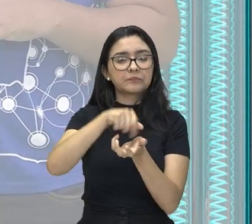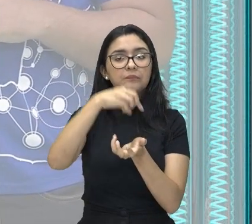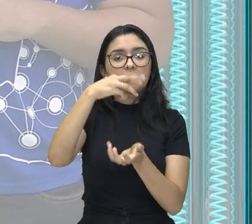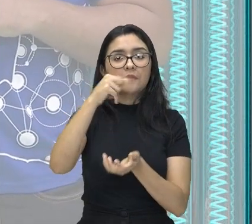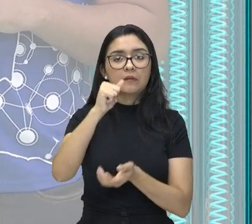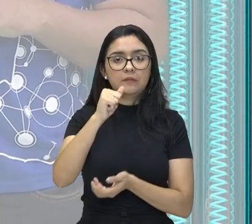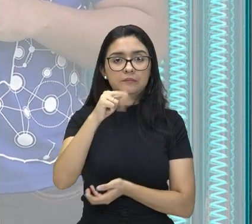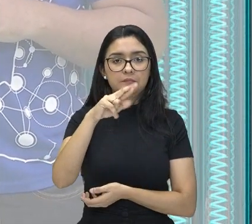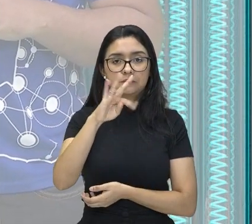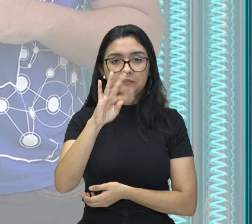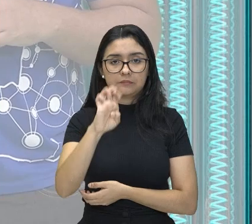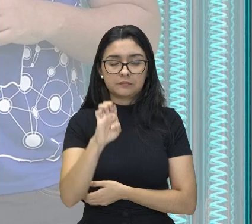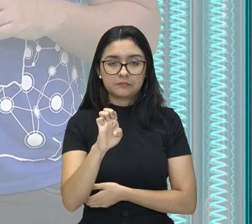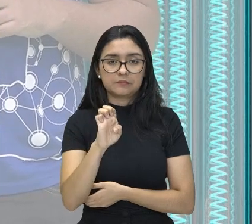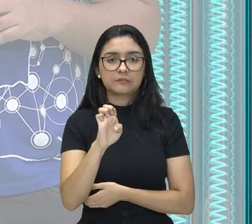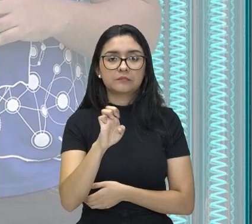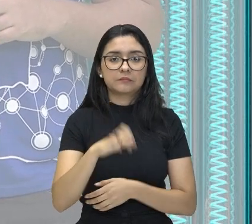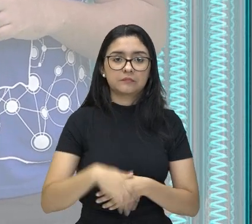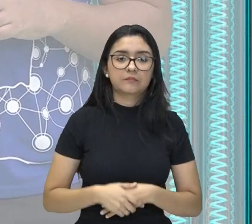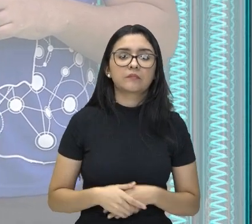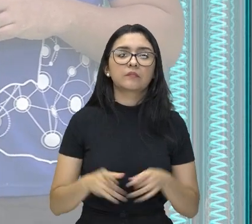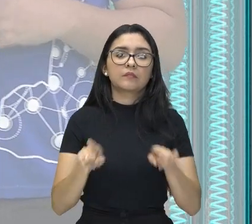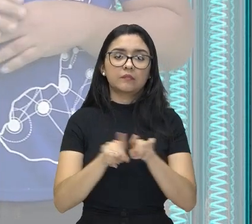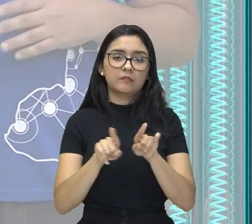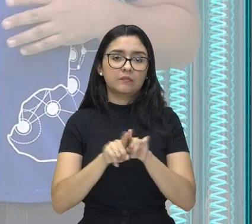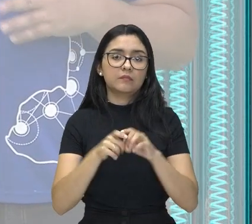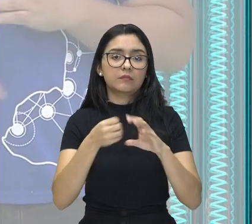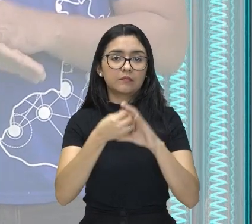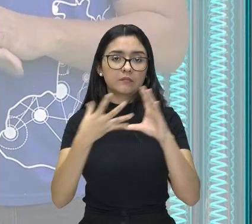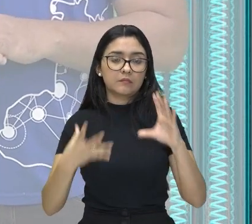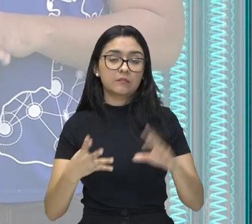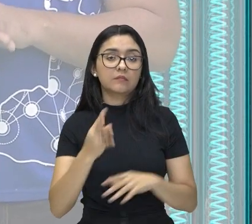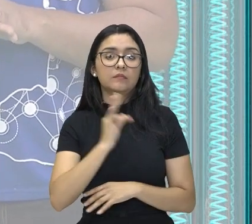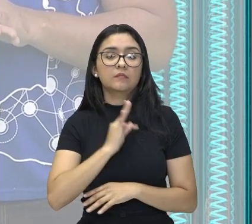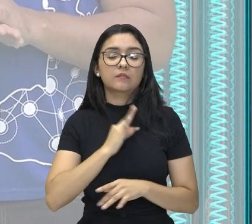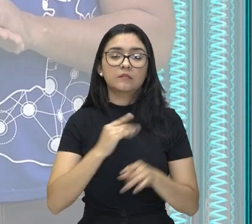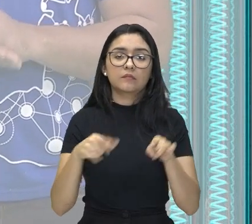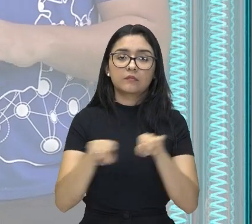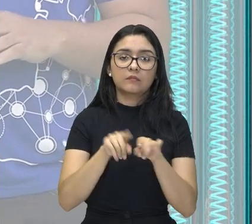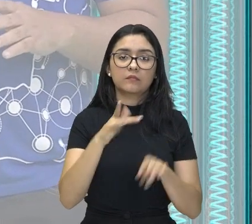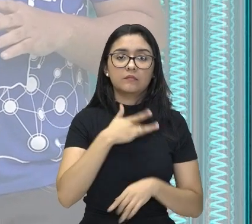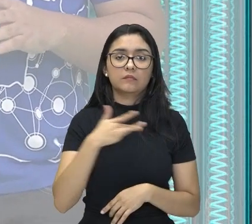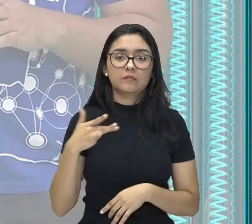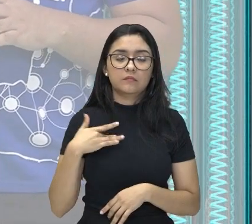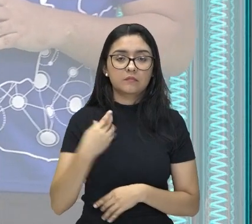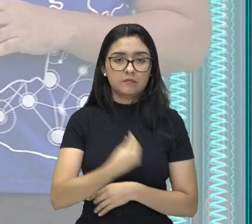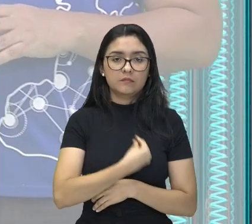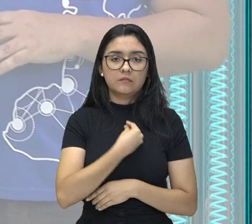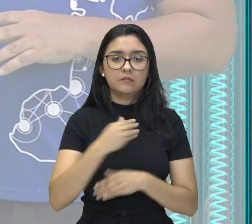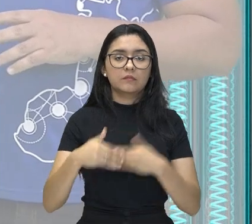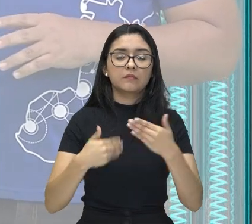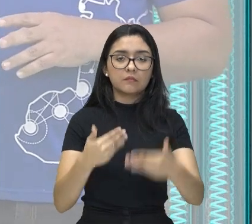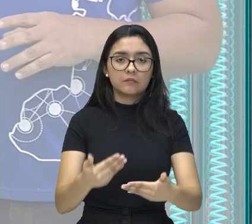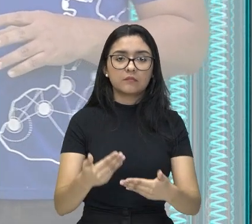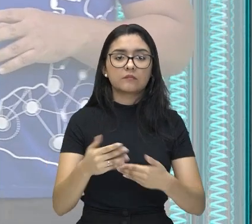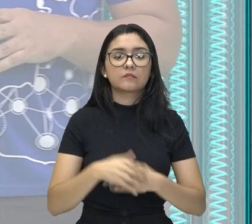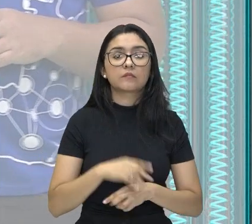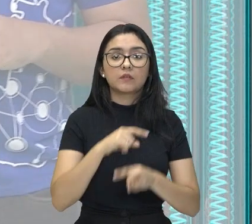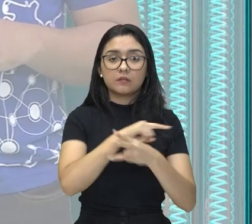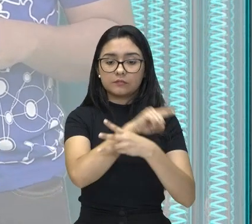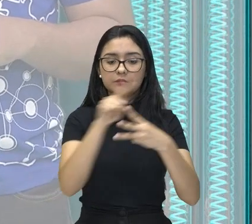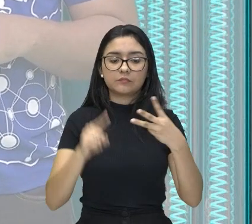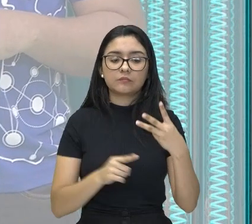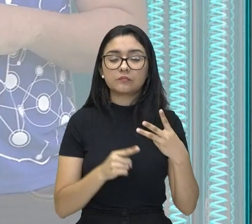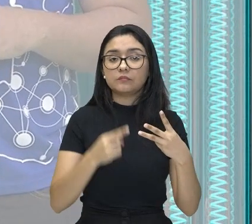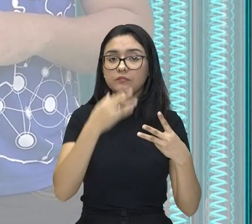apresenta, desde aspectos técnicos até questões de saúde e sobrevivência. Observe que esses são os 3 argumentos que